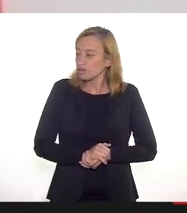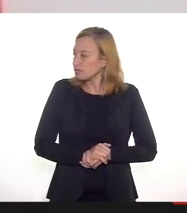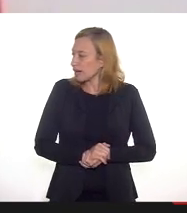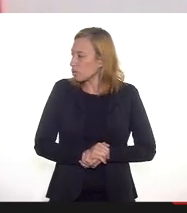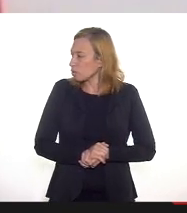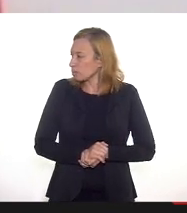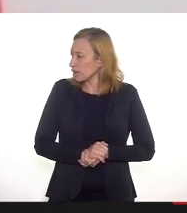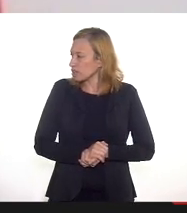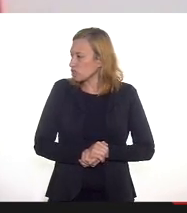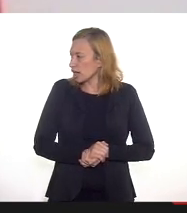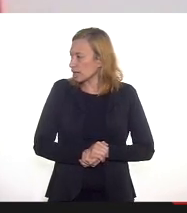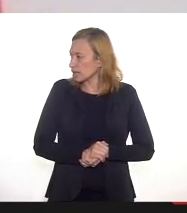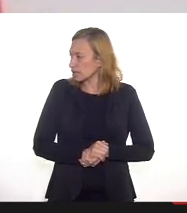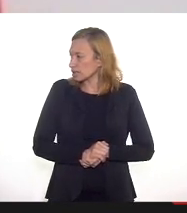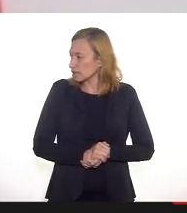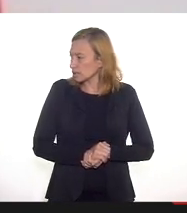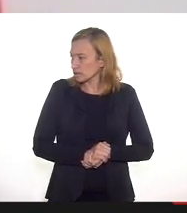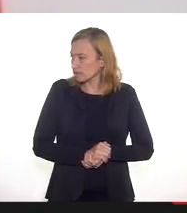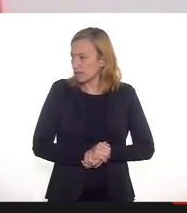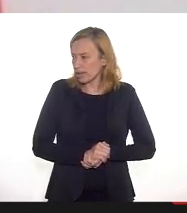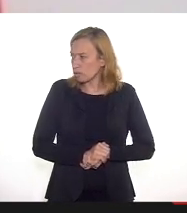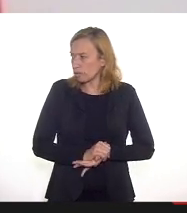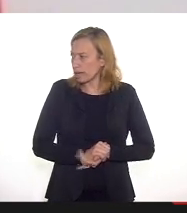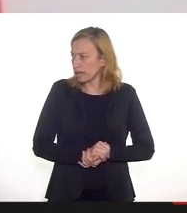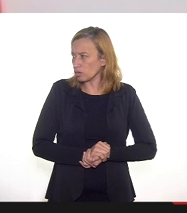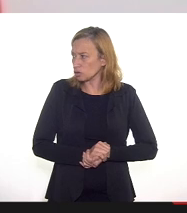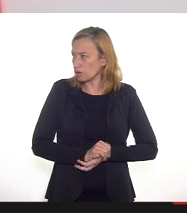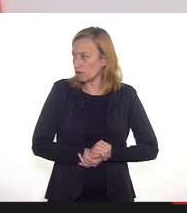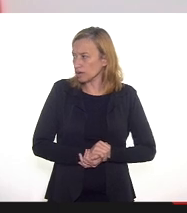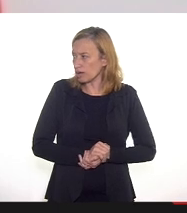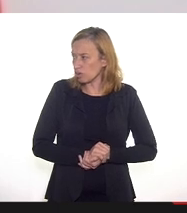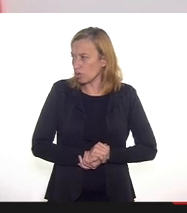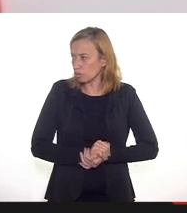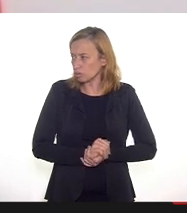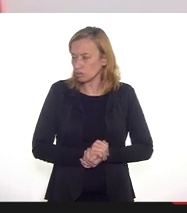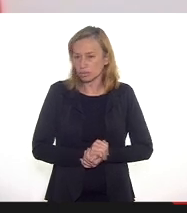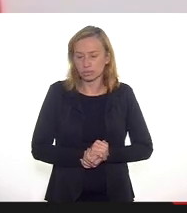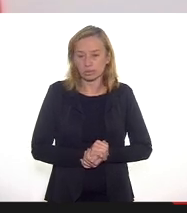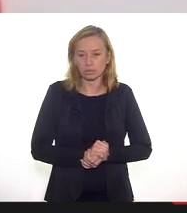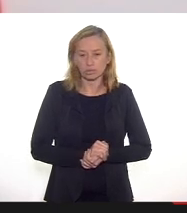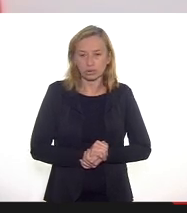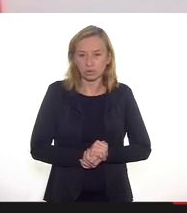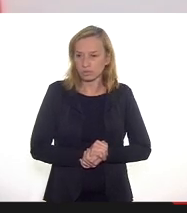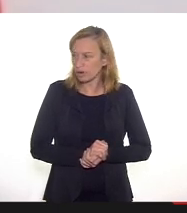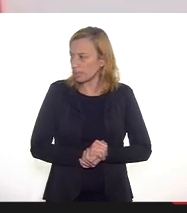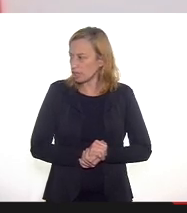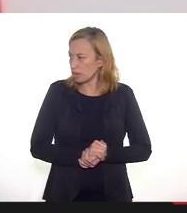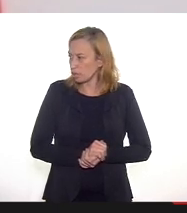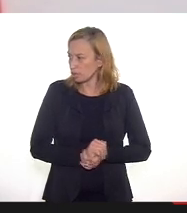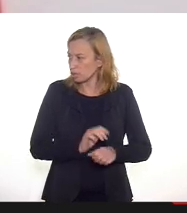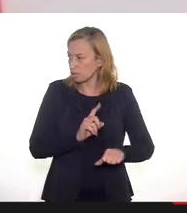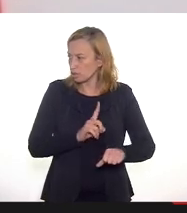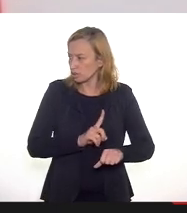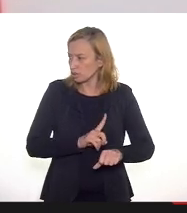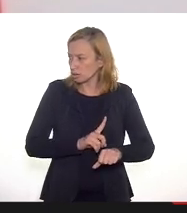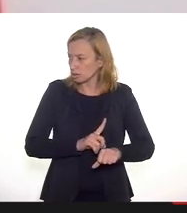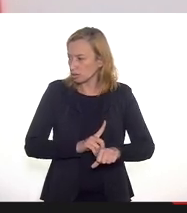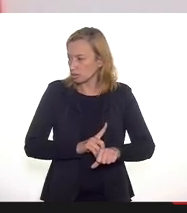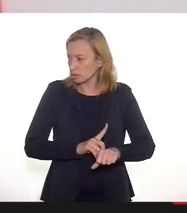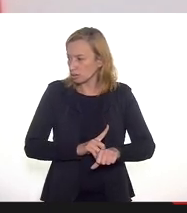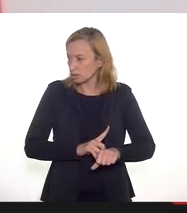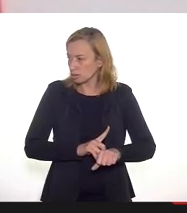familiares e amigos das mais de 410 mil mortes no país, né? Ao mesmo tempo, manifesto meu